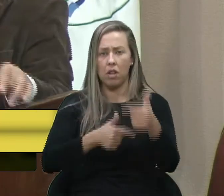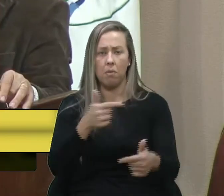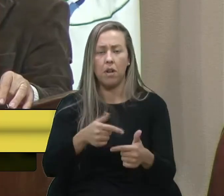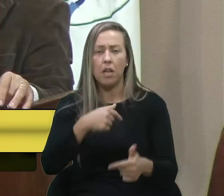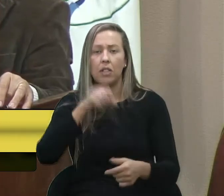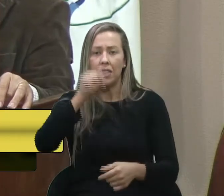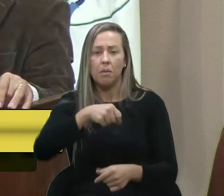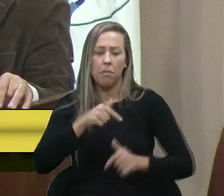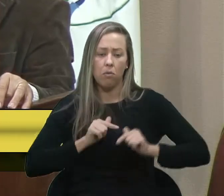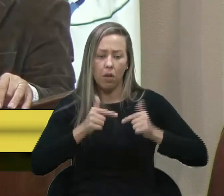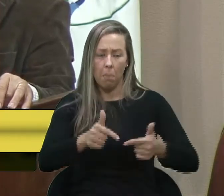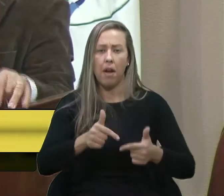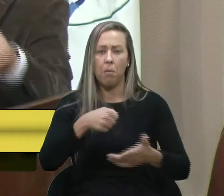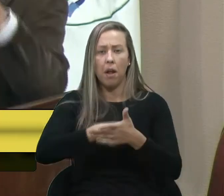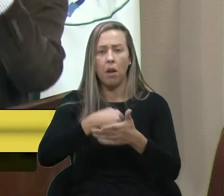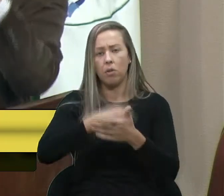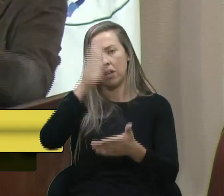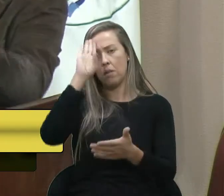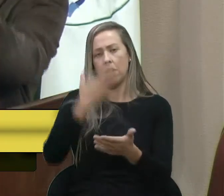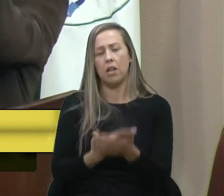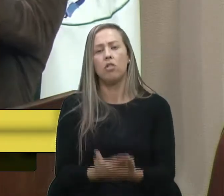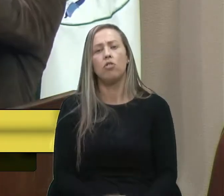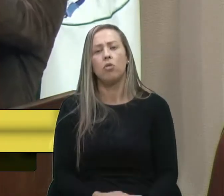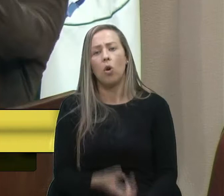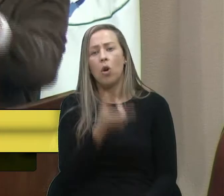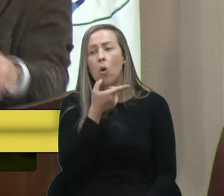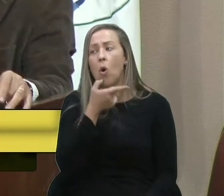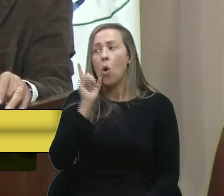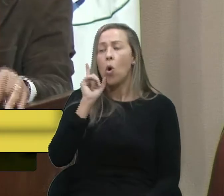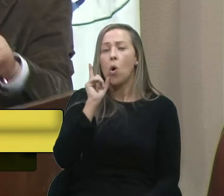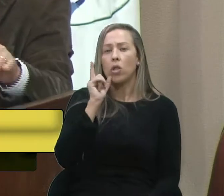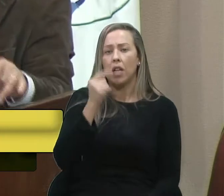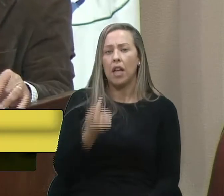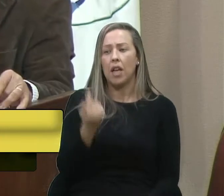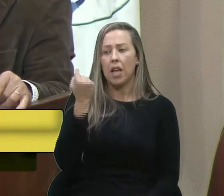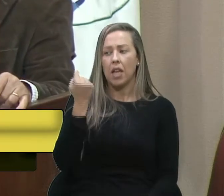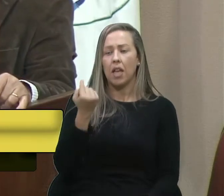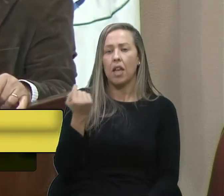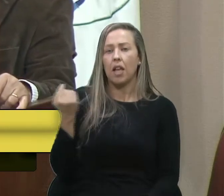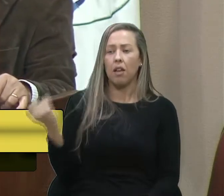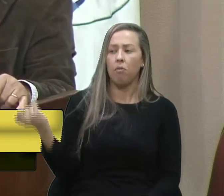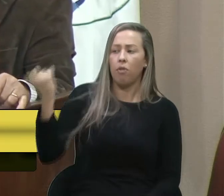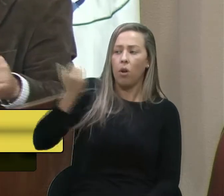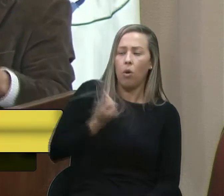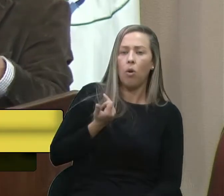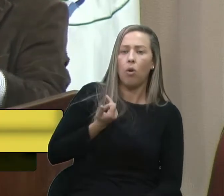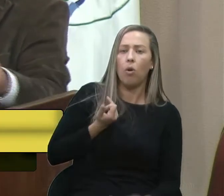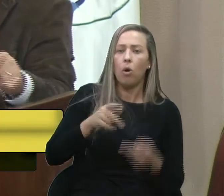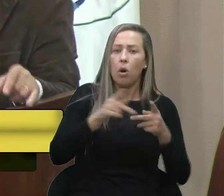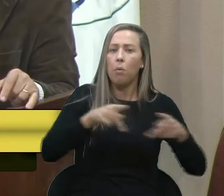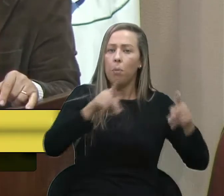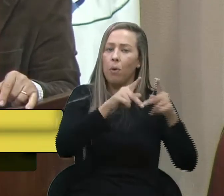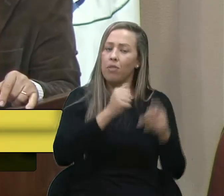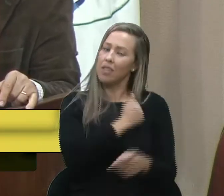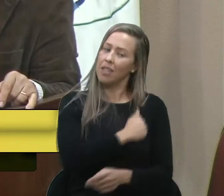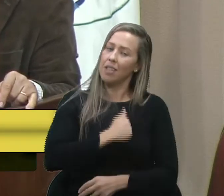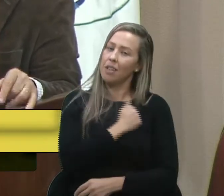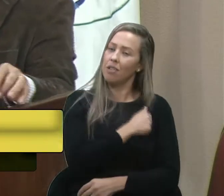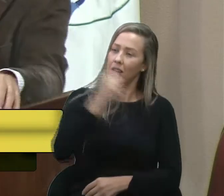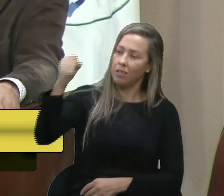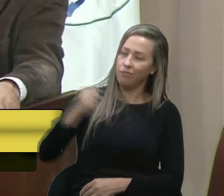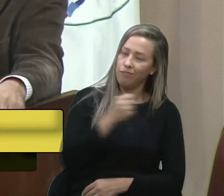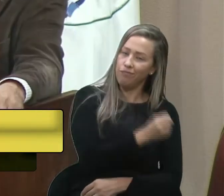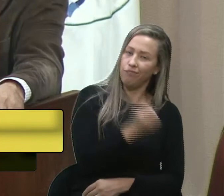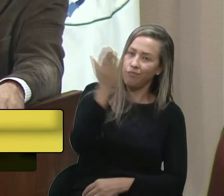trabalho. E ainda ontem eu estava ali no urbanismo e um cara disse, o povo lá sente muita saudade quando tu estava lá.